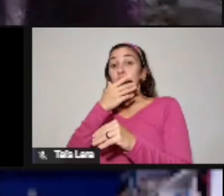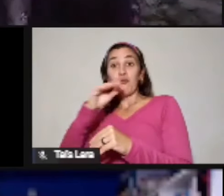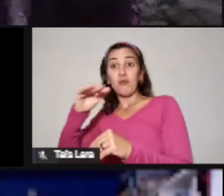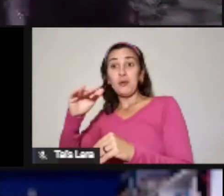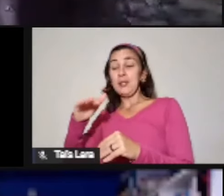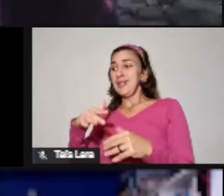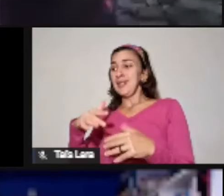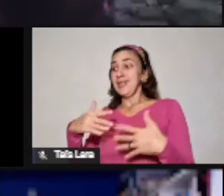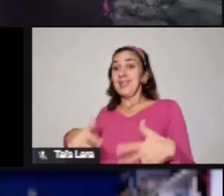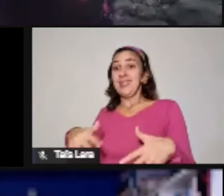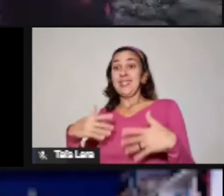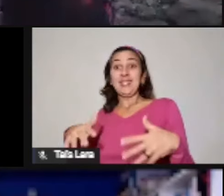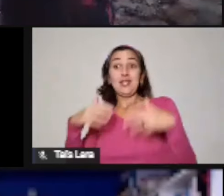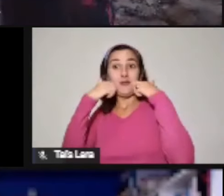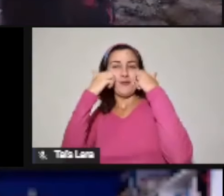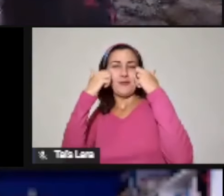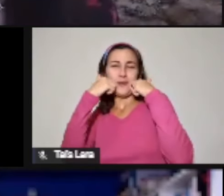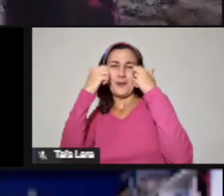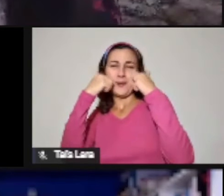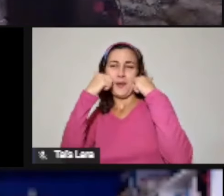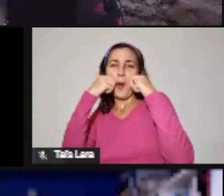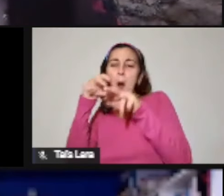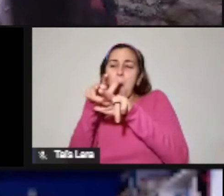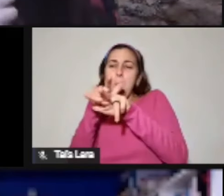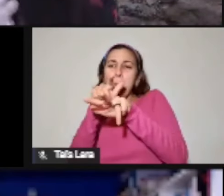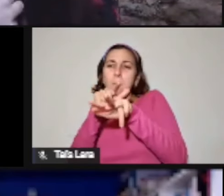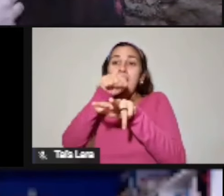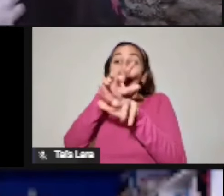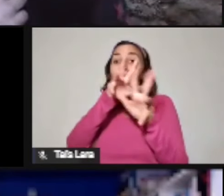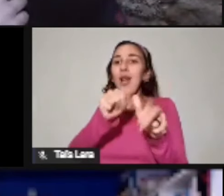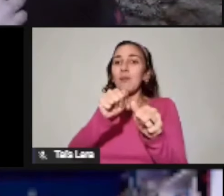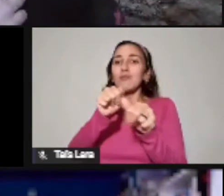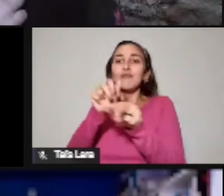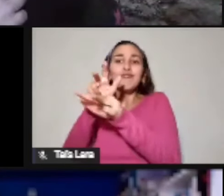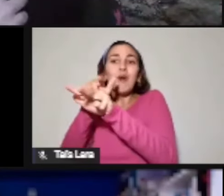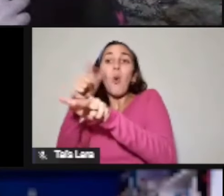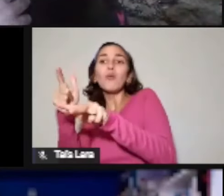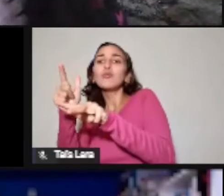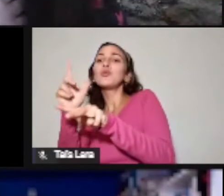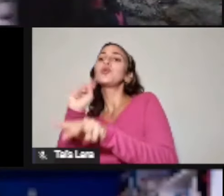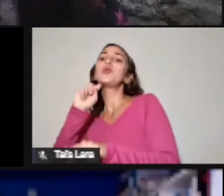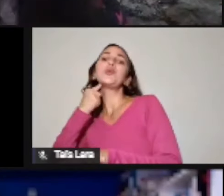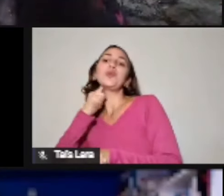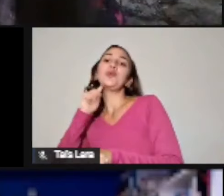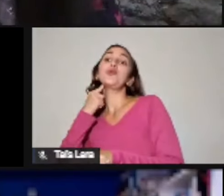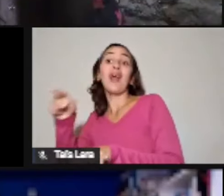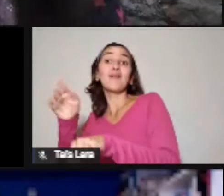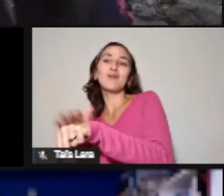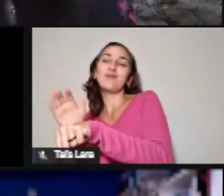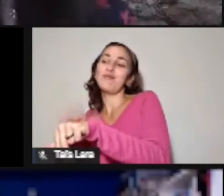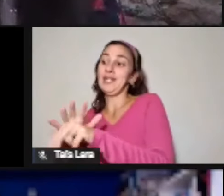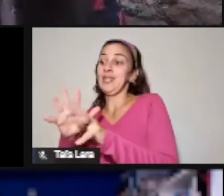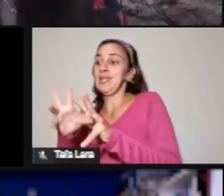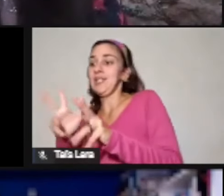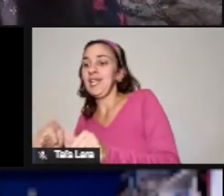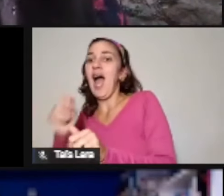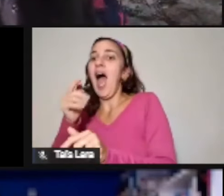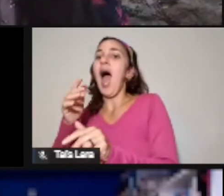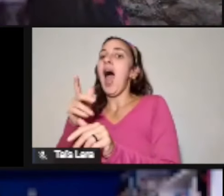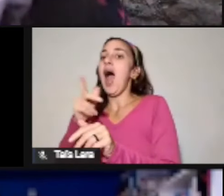coisas emocionantes, tinha coisas dolorosas de pais, homens, que sempre apanharam e achavam que era assim, que era o único